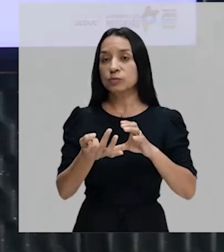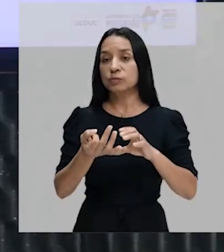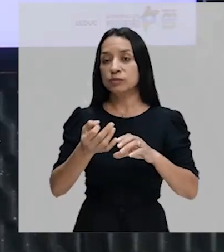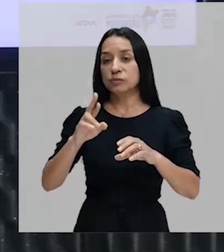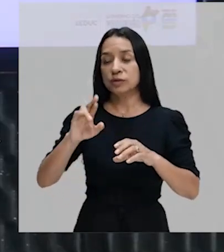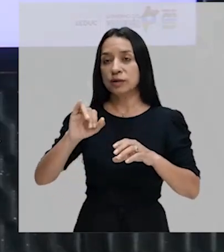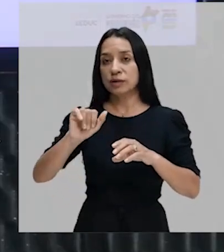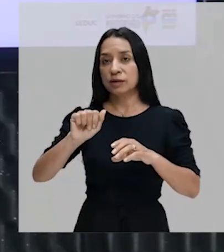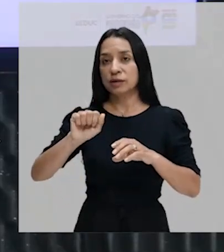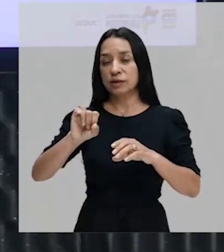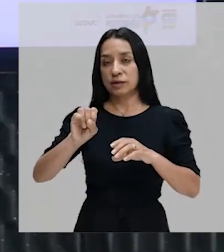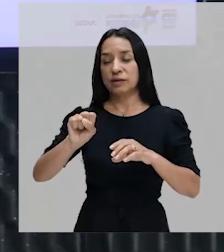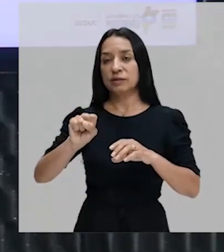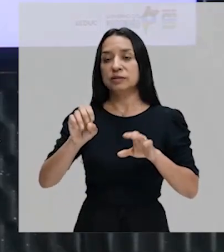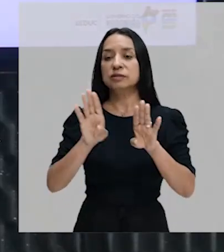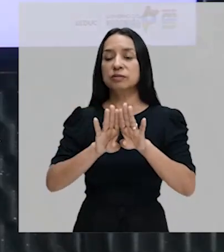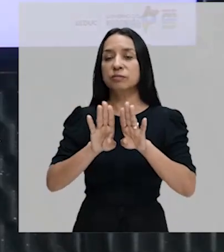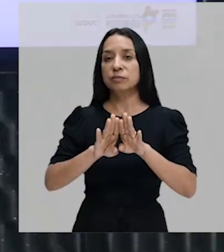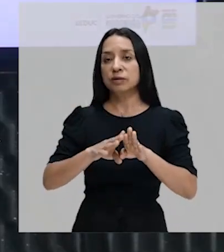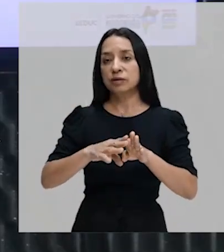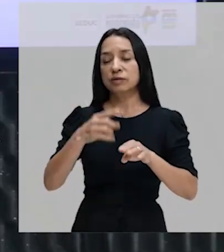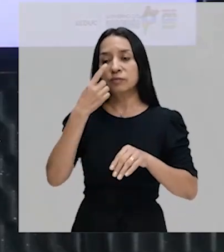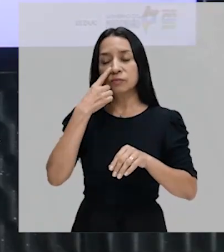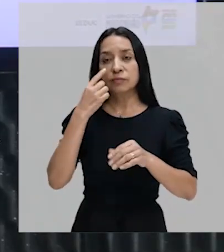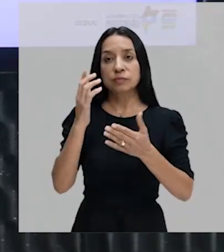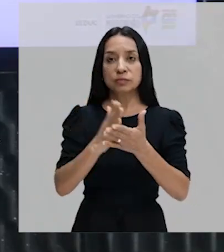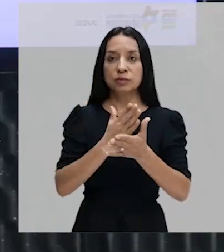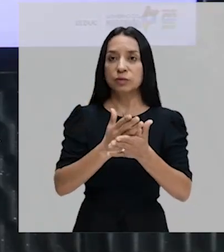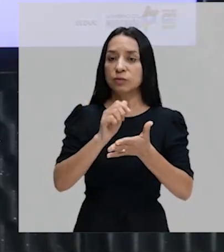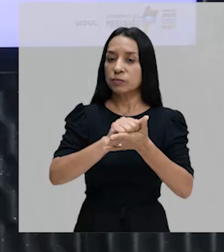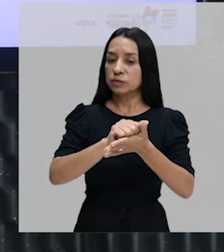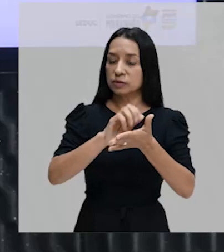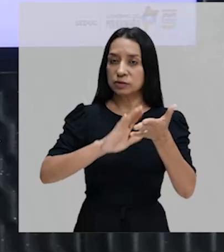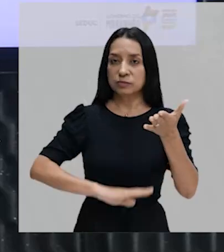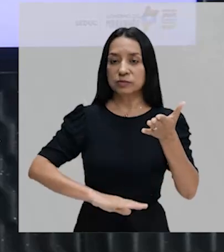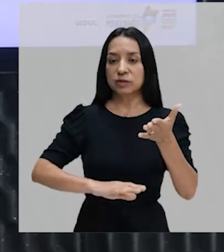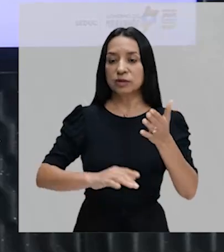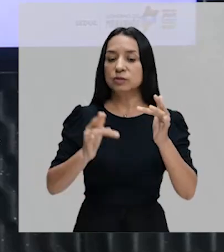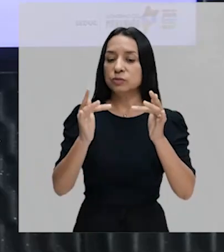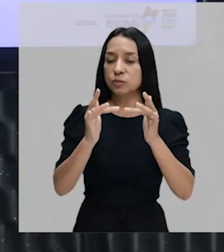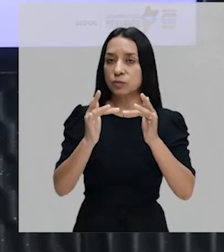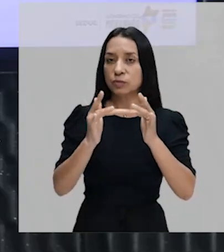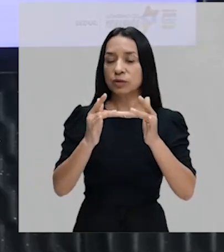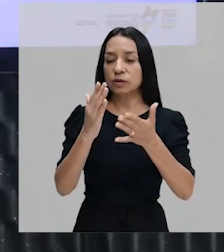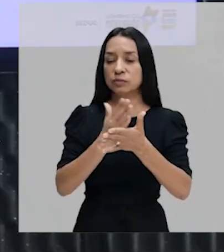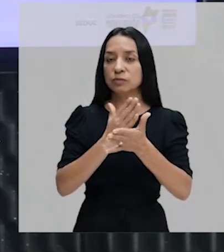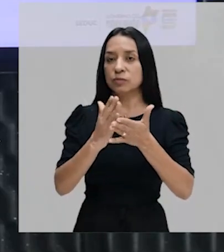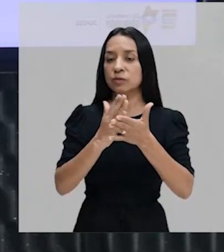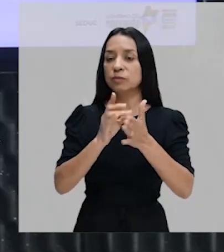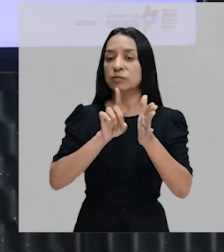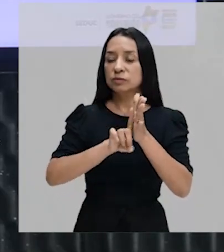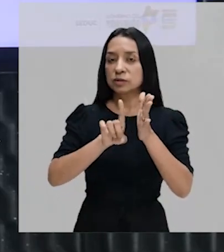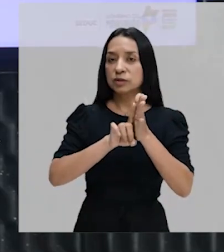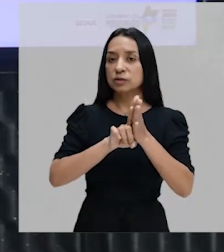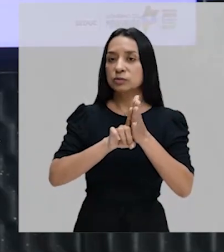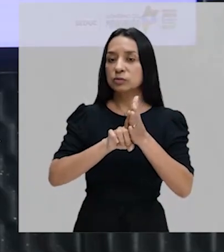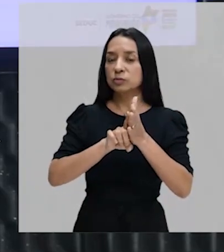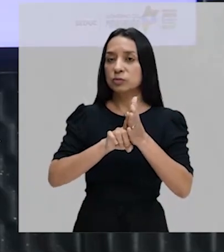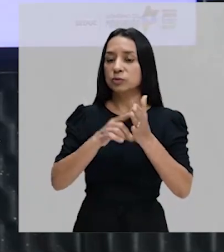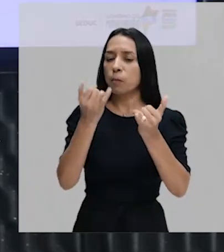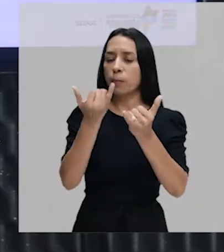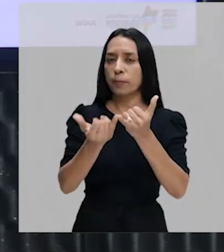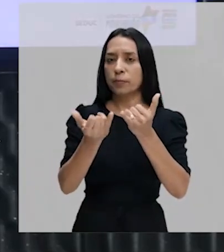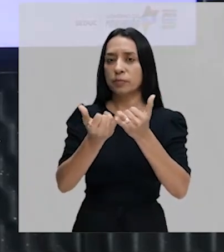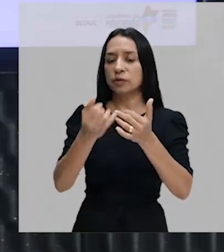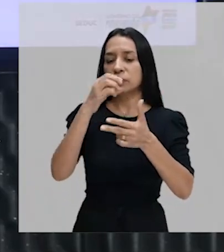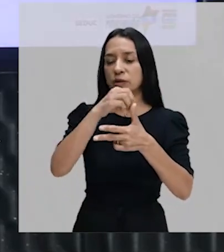né, alguns exercícios, nós vimos assim, tivemos contato com algumas questões do estilo do Enem, né, e propriamente dito do